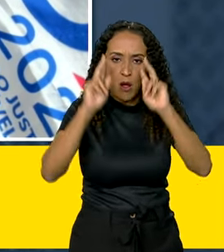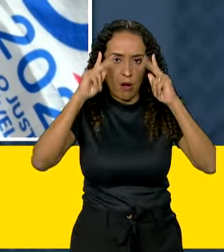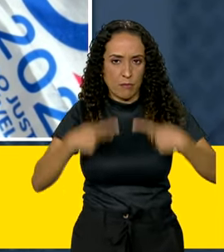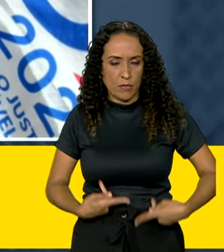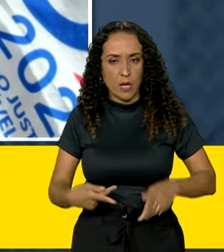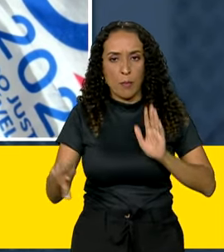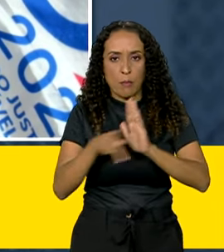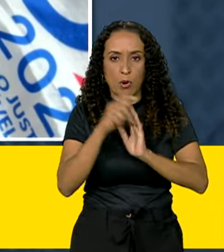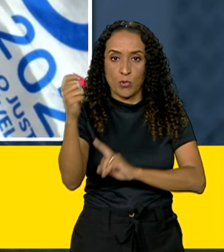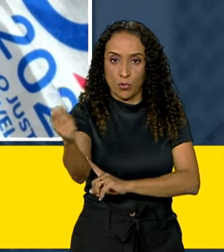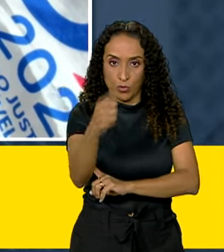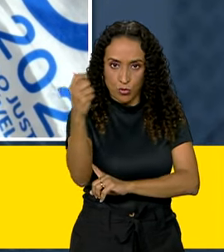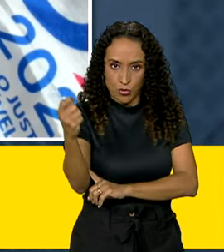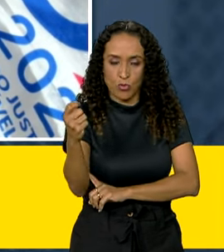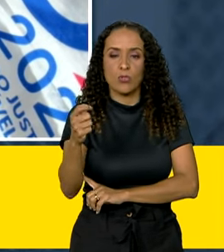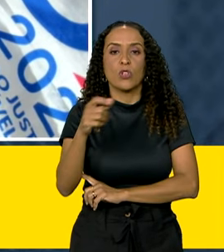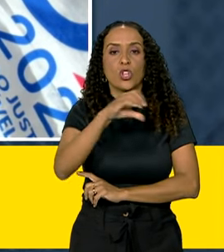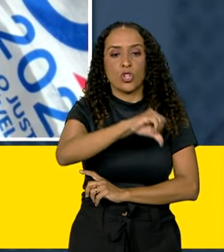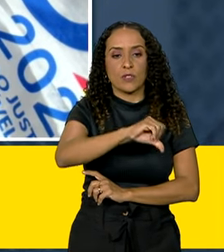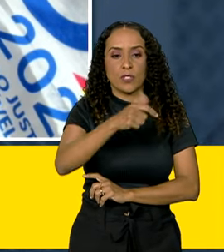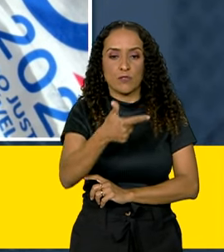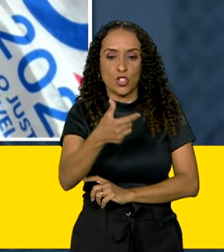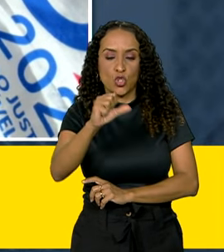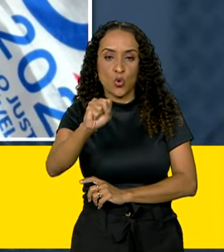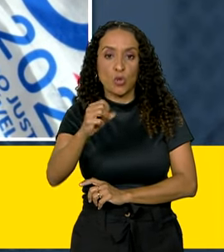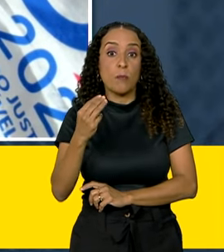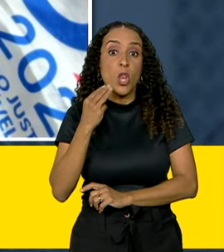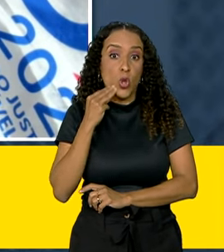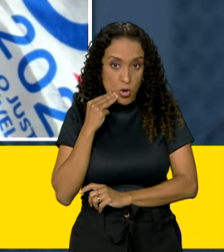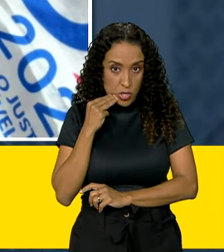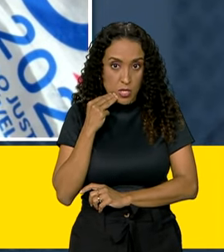para o Rio Grande do Sul, 928 milhões